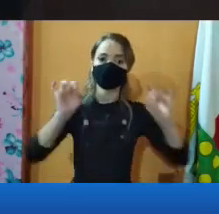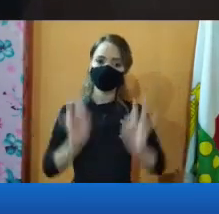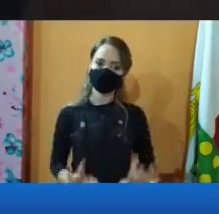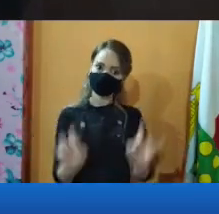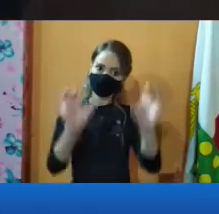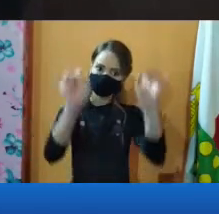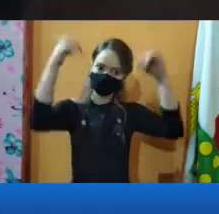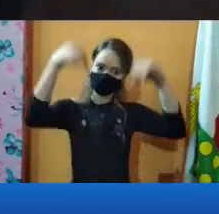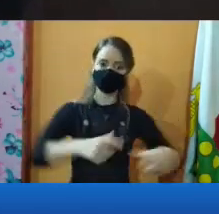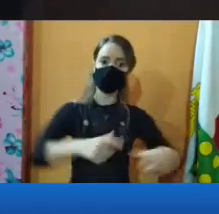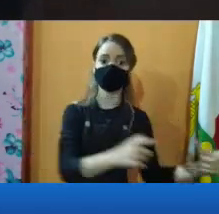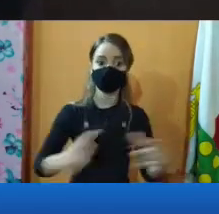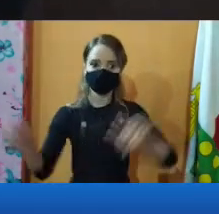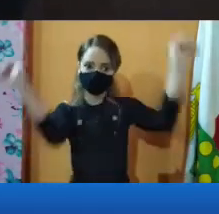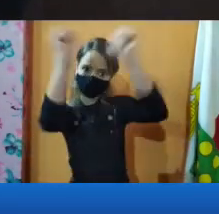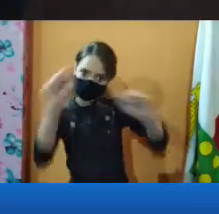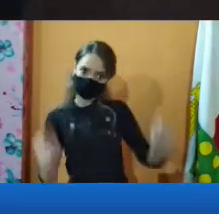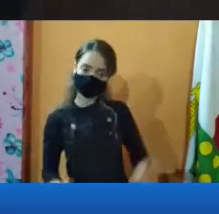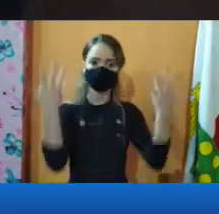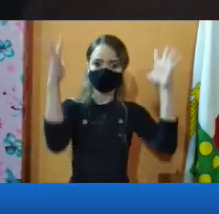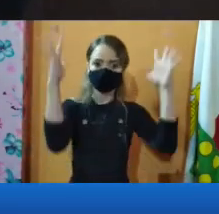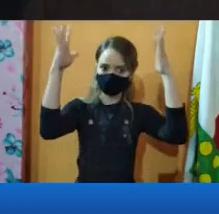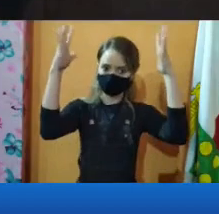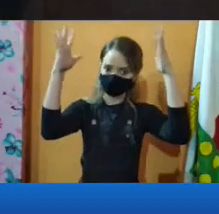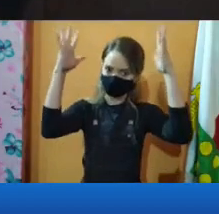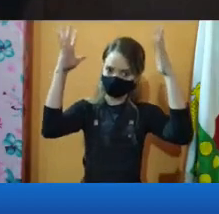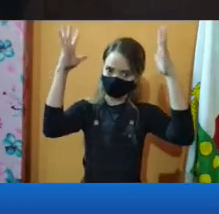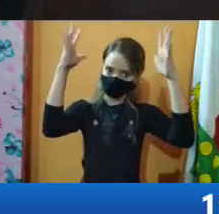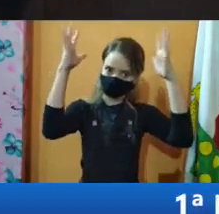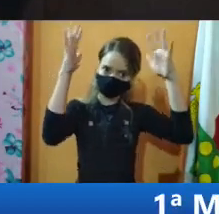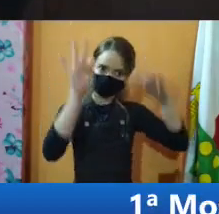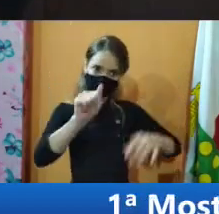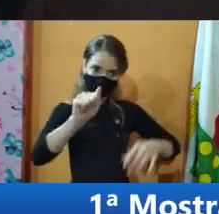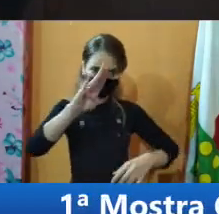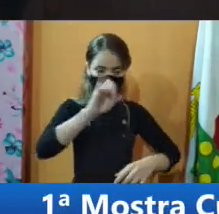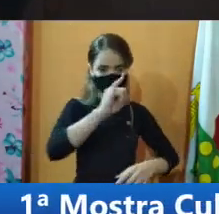que nos abriga, o Galpão das Artes. Vamos aplaudir essa casa e Fábio André agora.